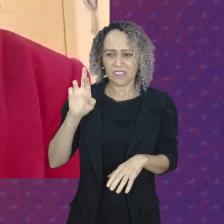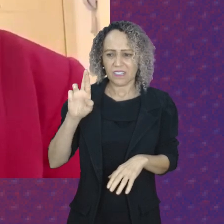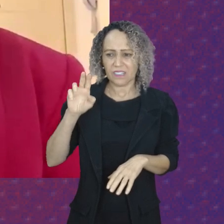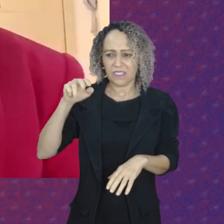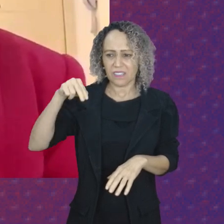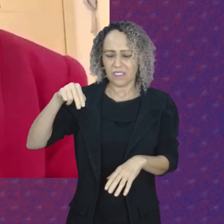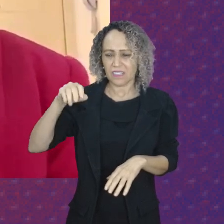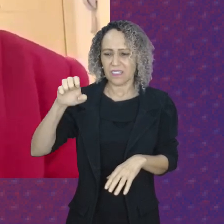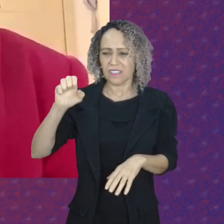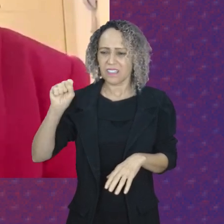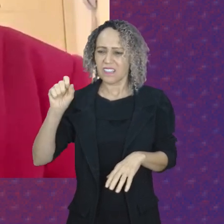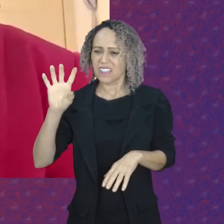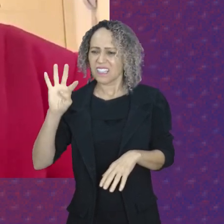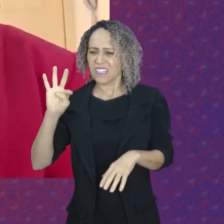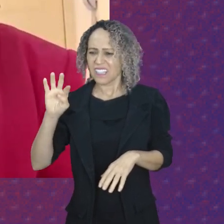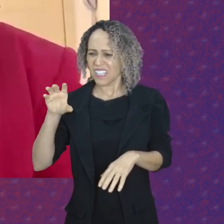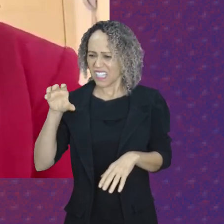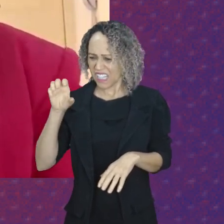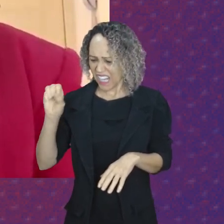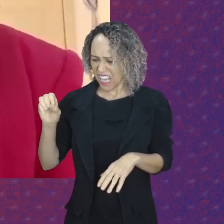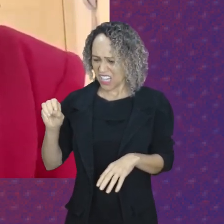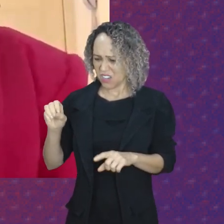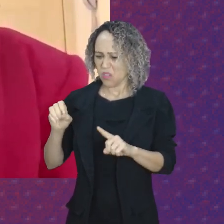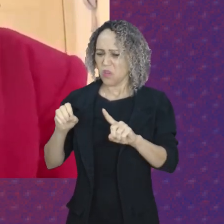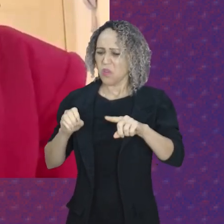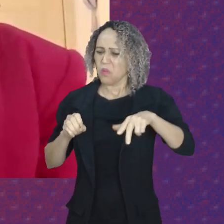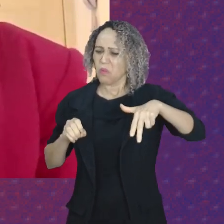qualquer menção a gênero em documentos